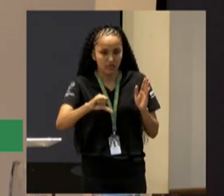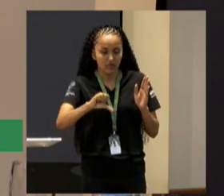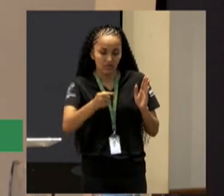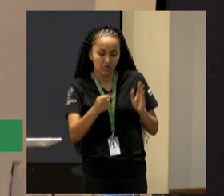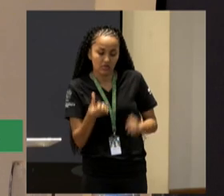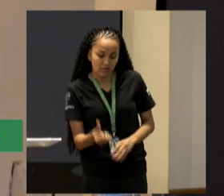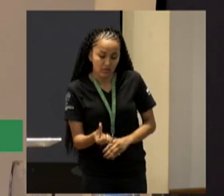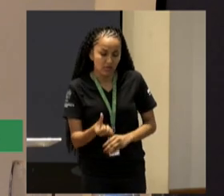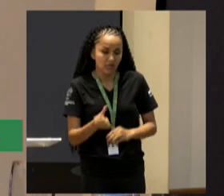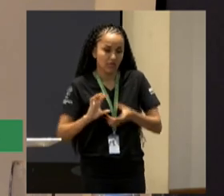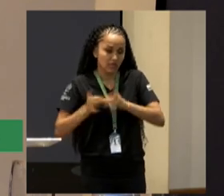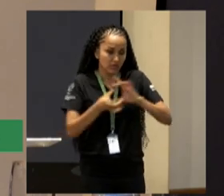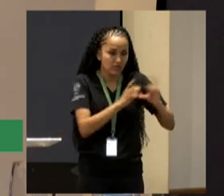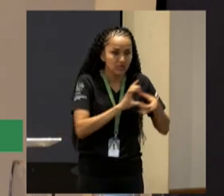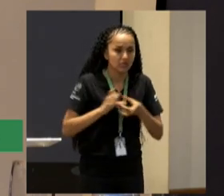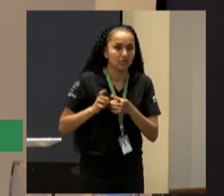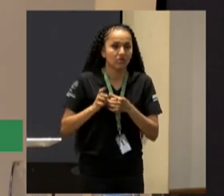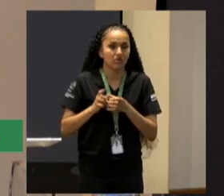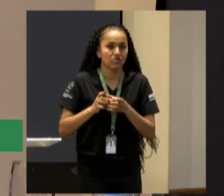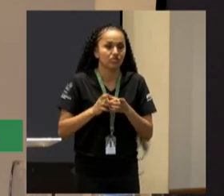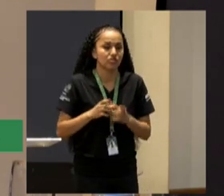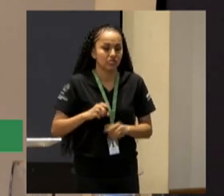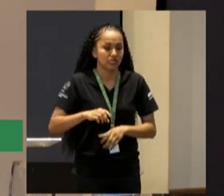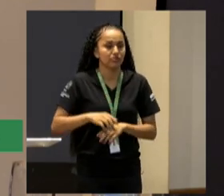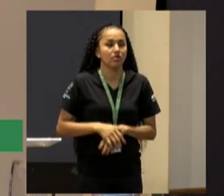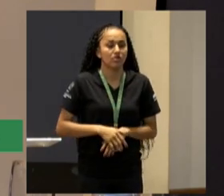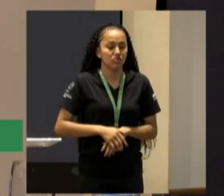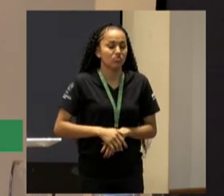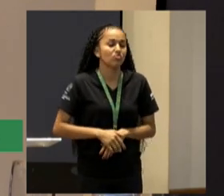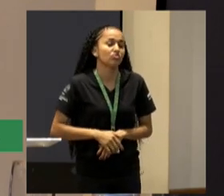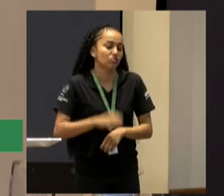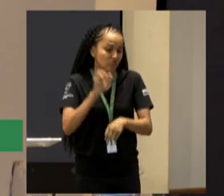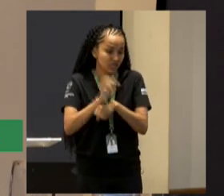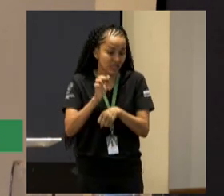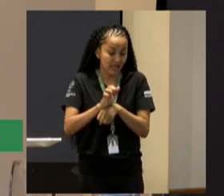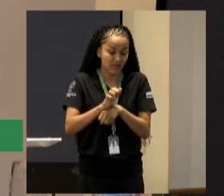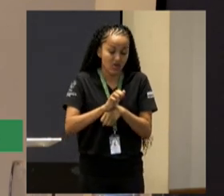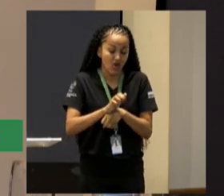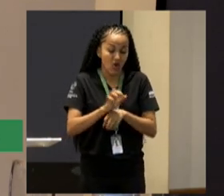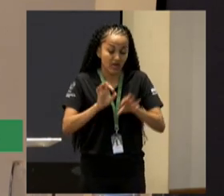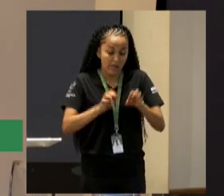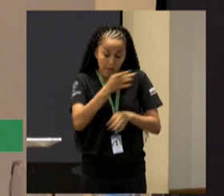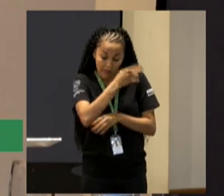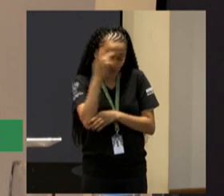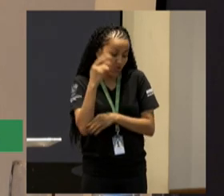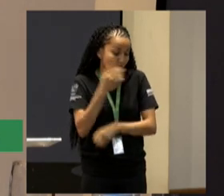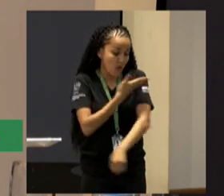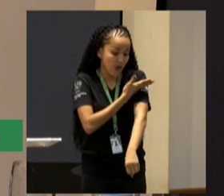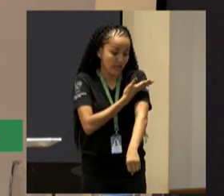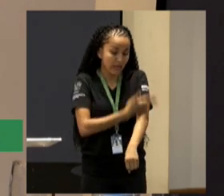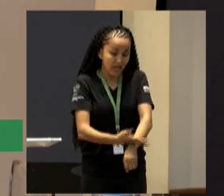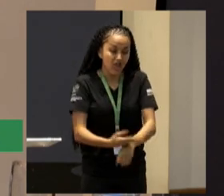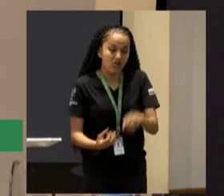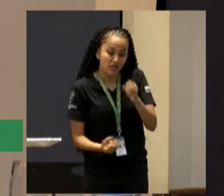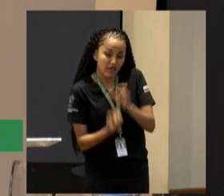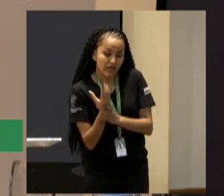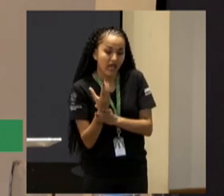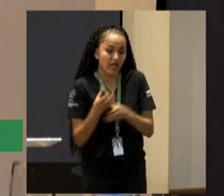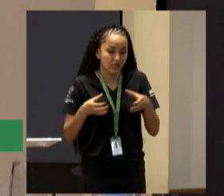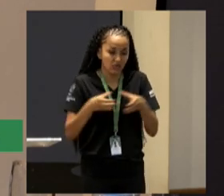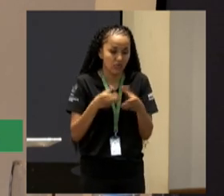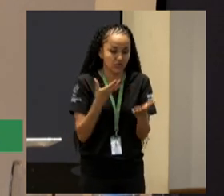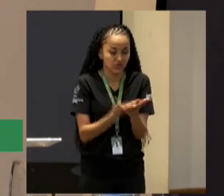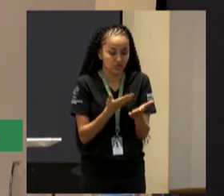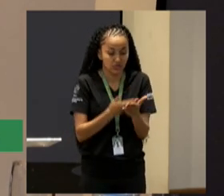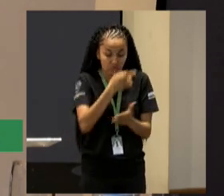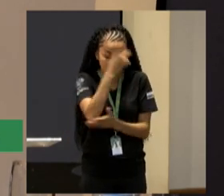1986, num contexto de ditadura militar, num estado majoritariamente branco e racista, foi fundado o Núcleo de Estudos